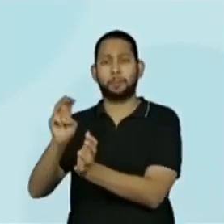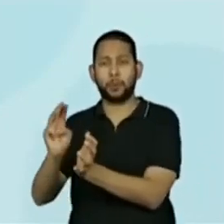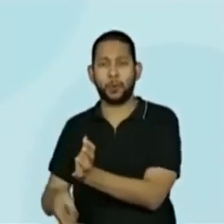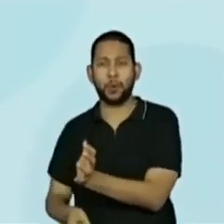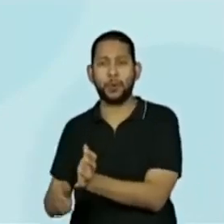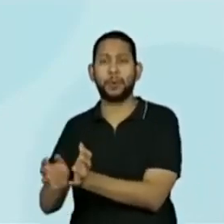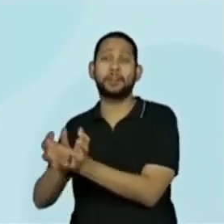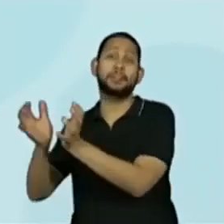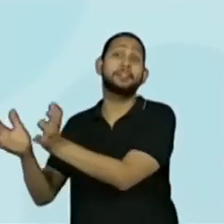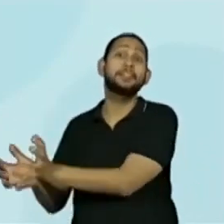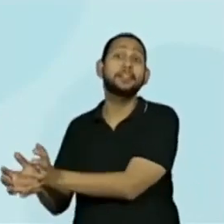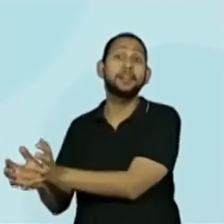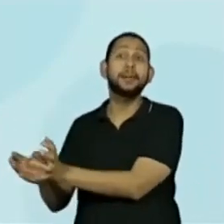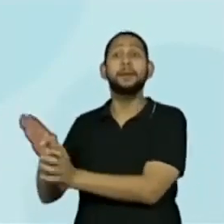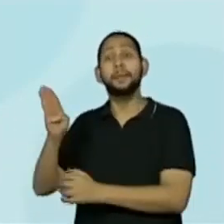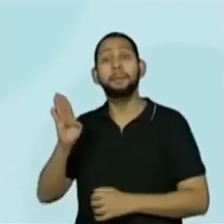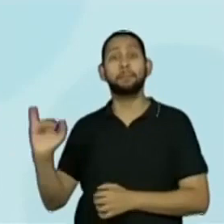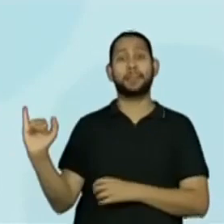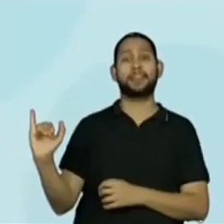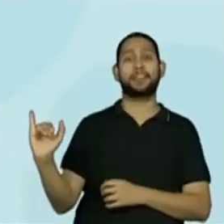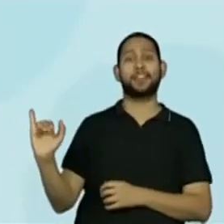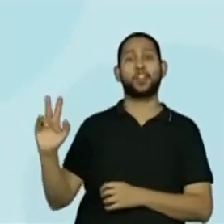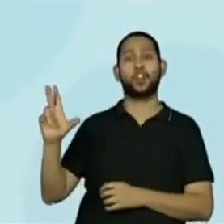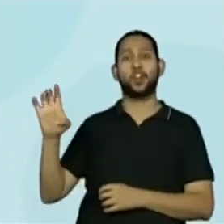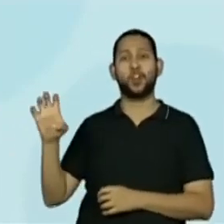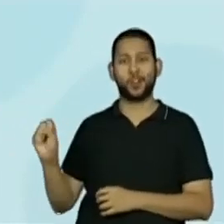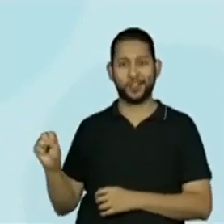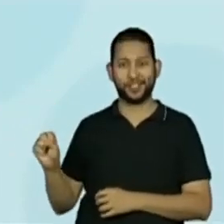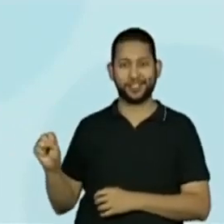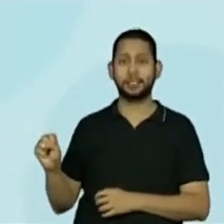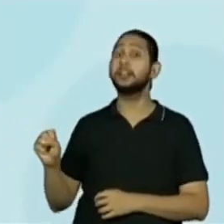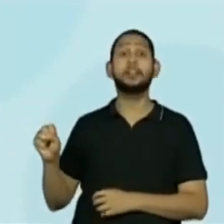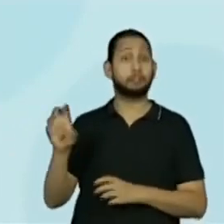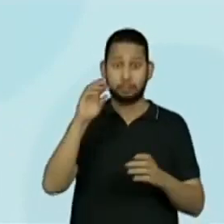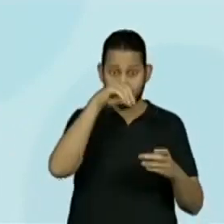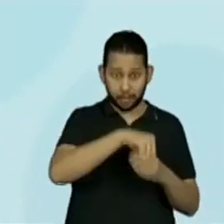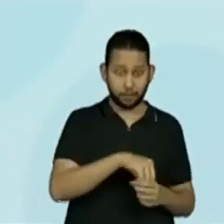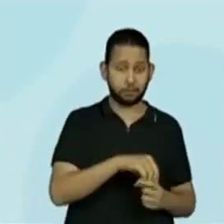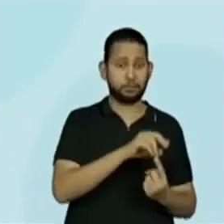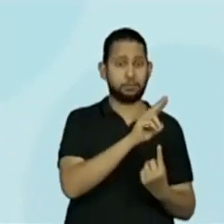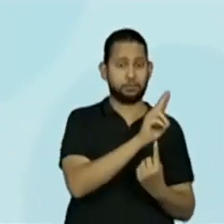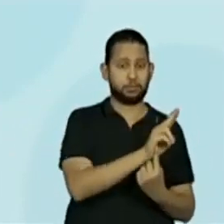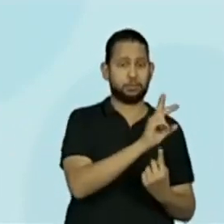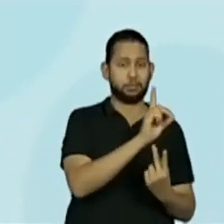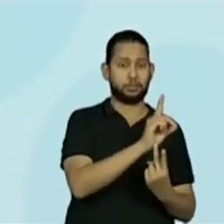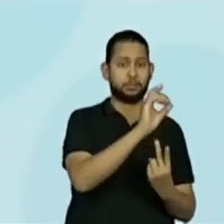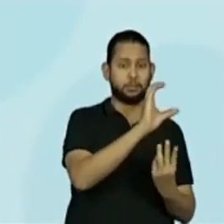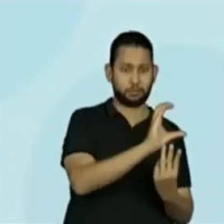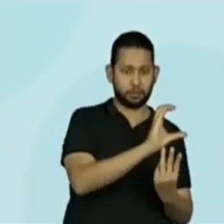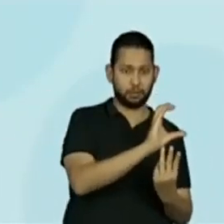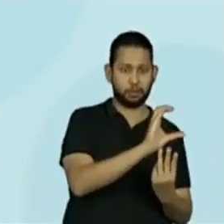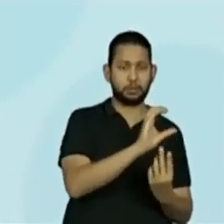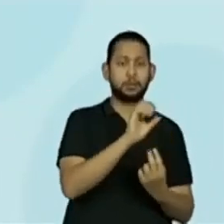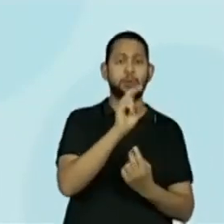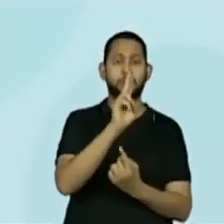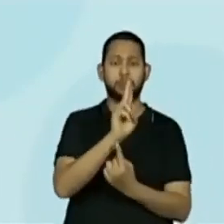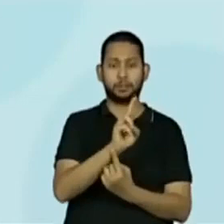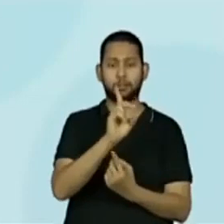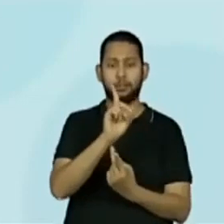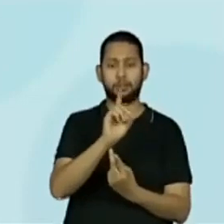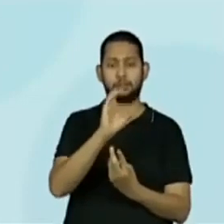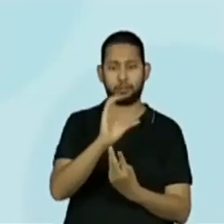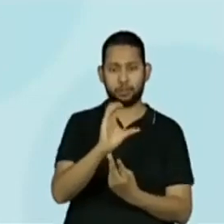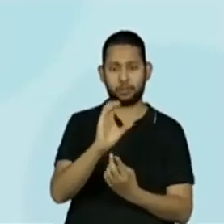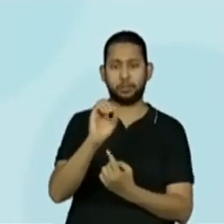unidades, dezenas e centenas, eu sempre leio da mesma forma. Então, olha, 3